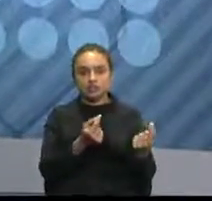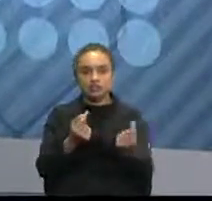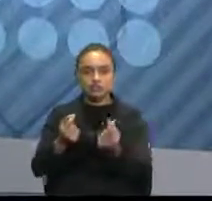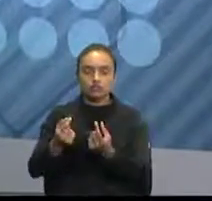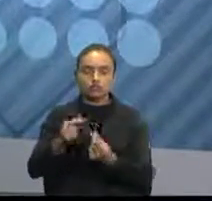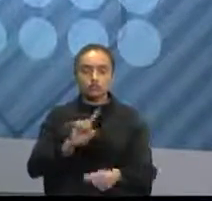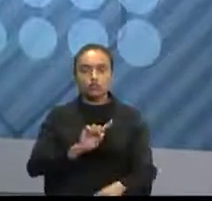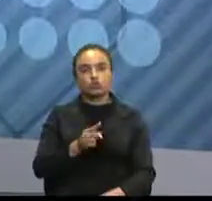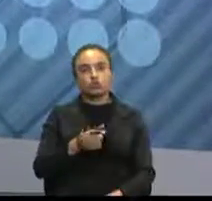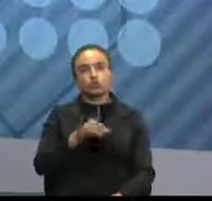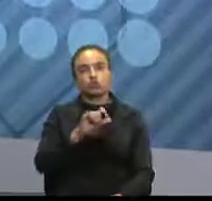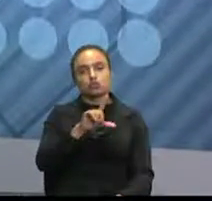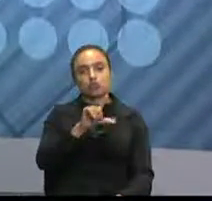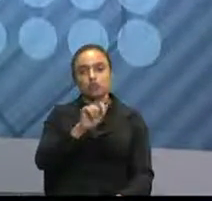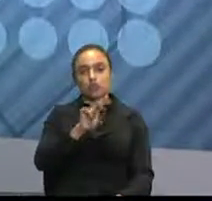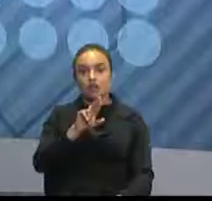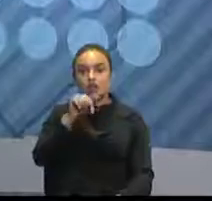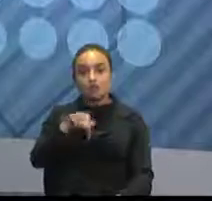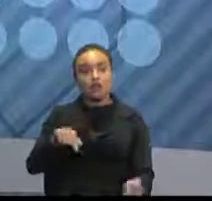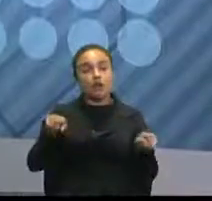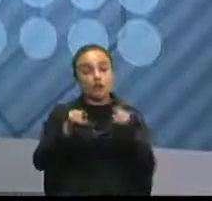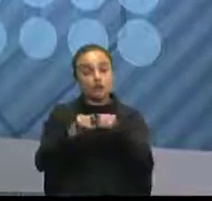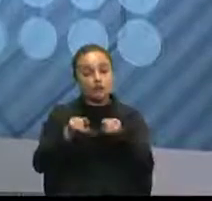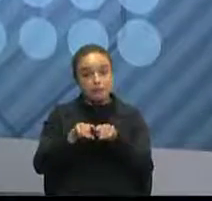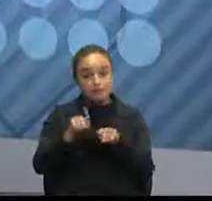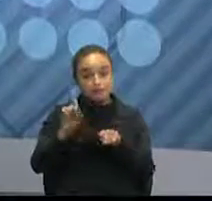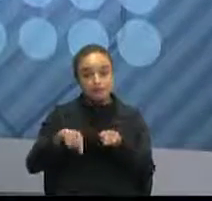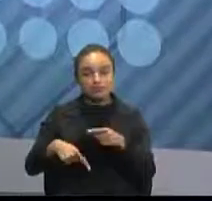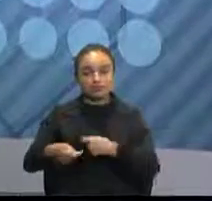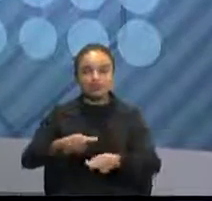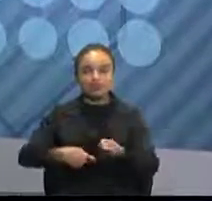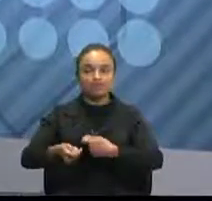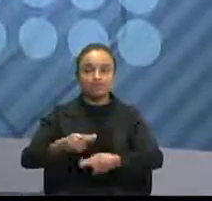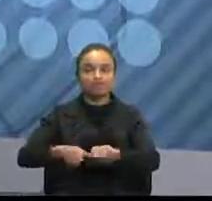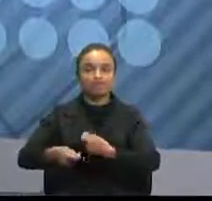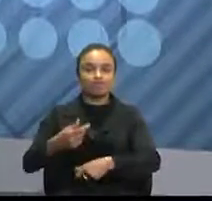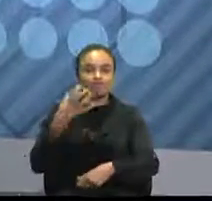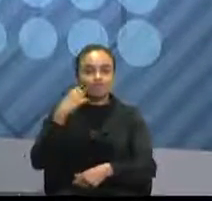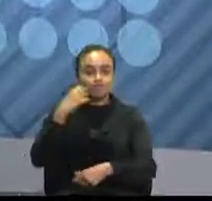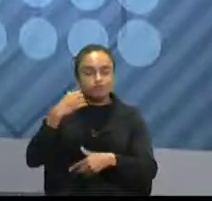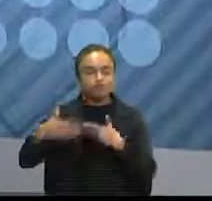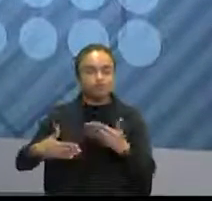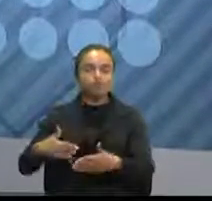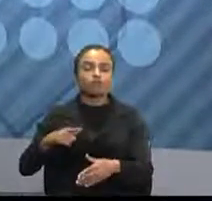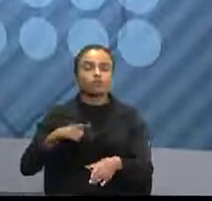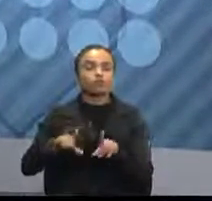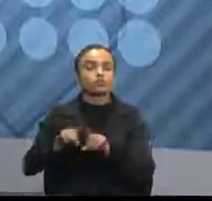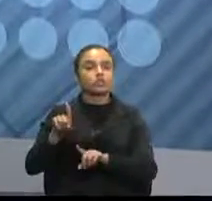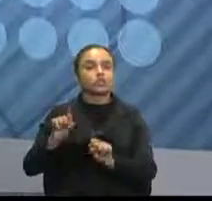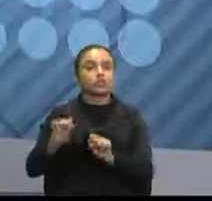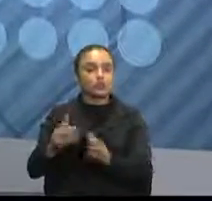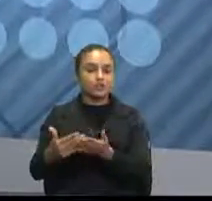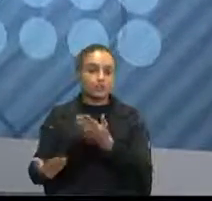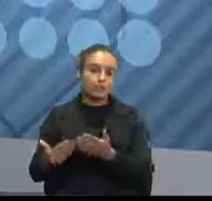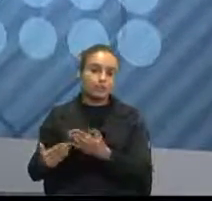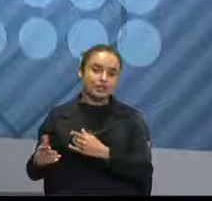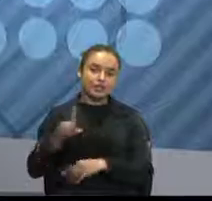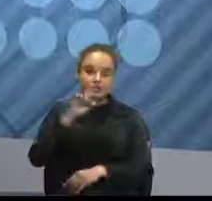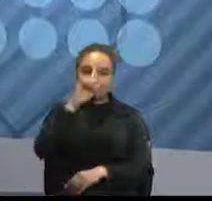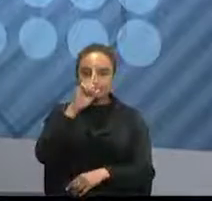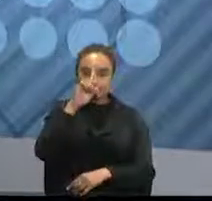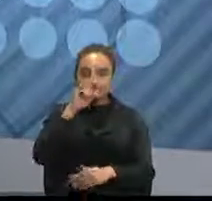mas hoje é devido ao cenário político isso pode afetar diretamente a rentabilidade desempenho aumentar o risco de investir uma